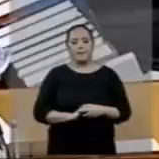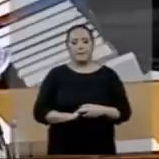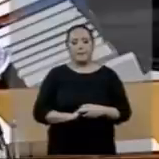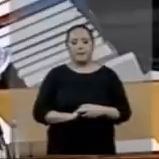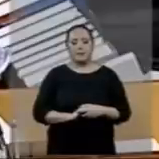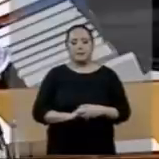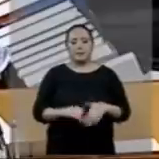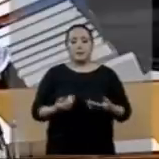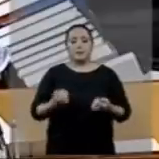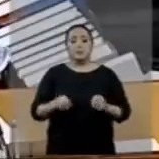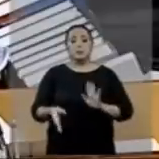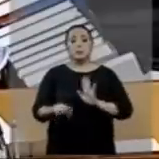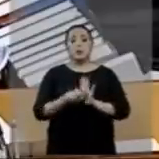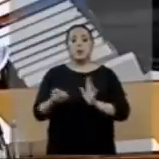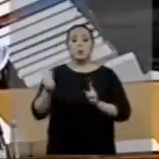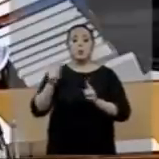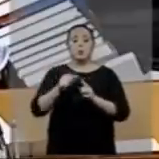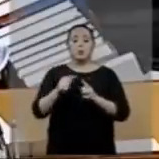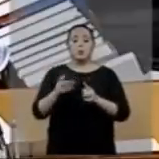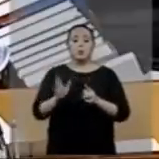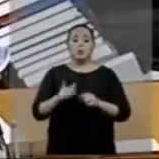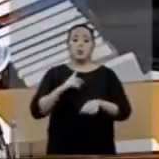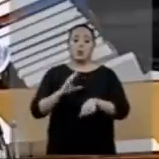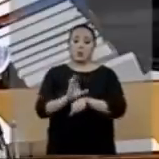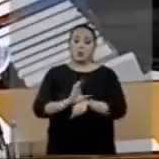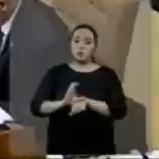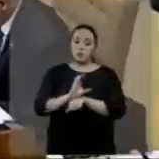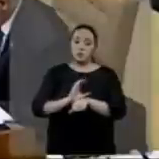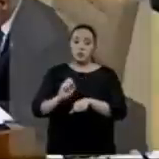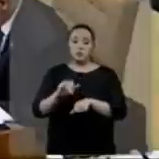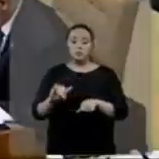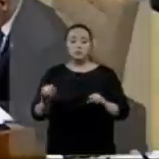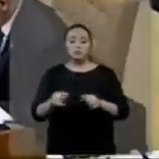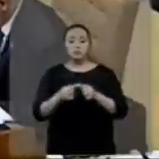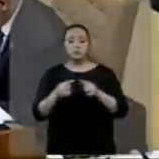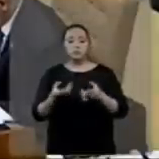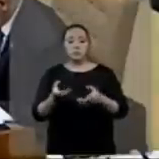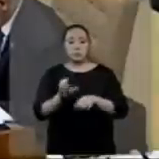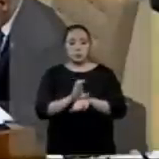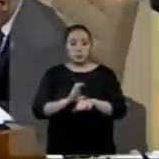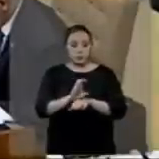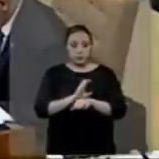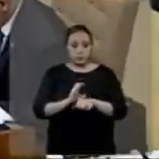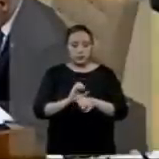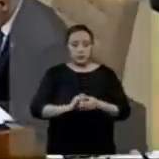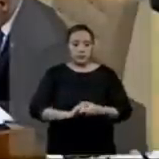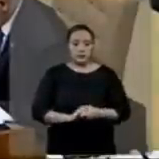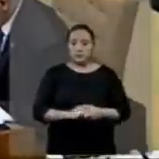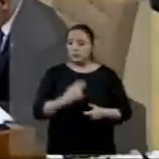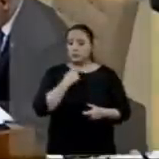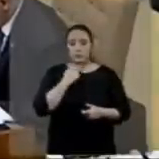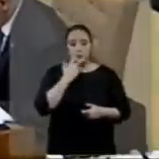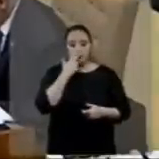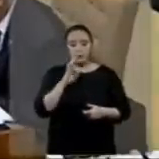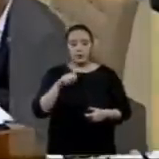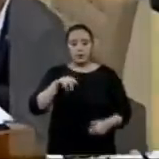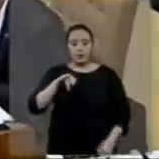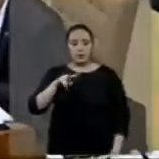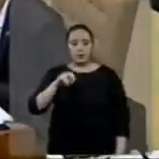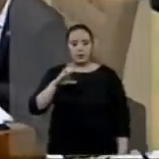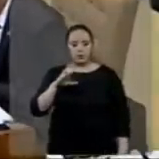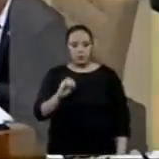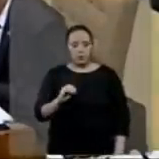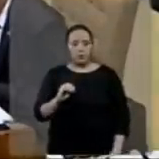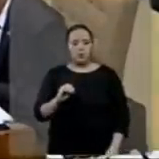dos objetivos constitucionalmente desejados, aduzindo equívoco na conclusão do